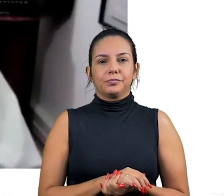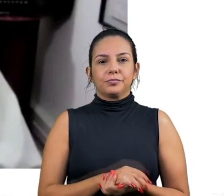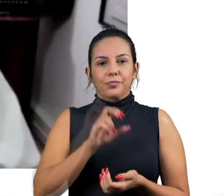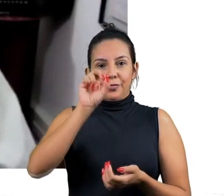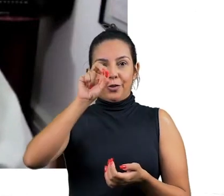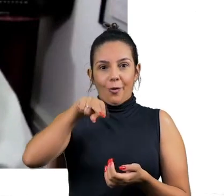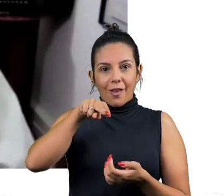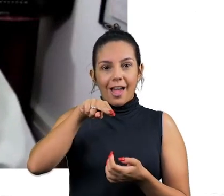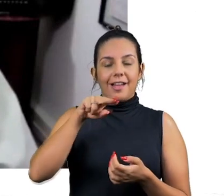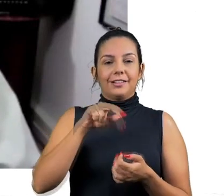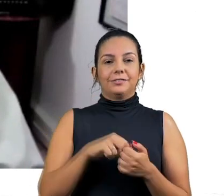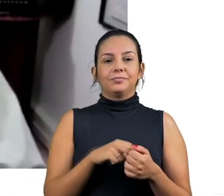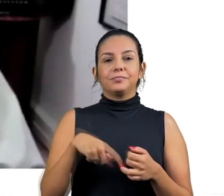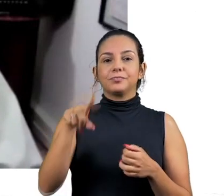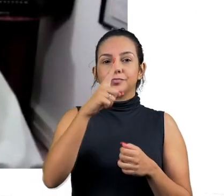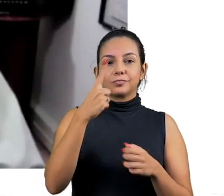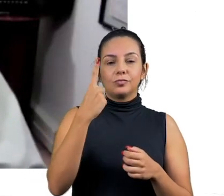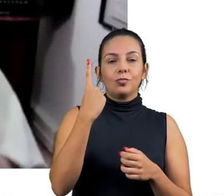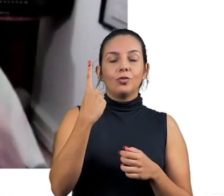alternativa possível,